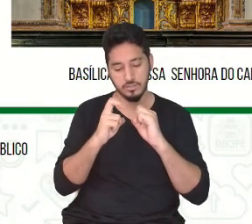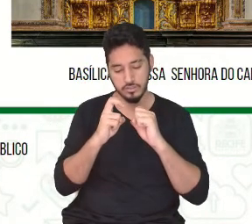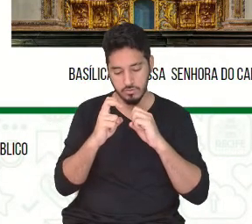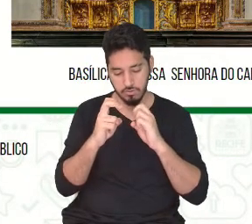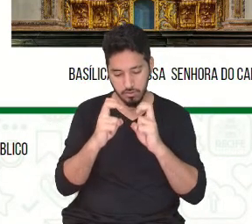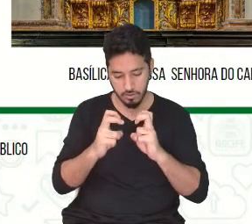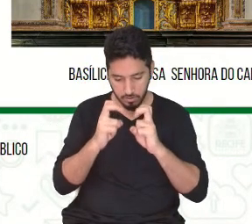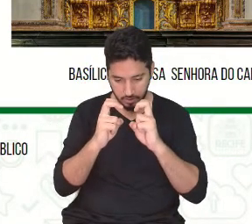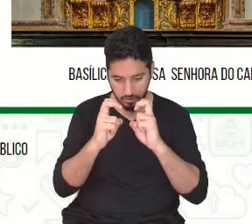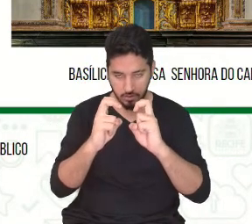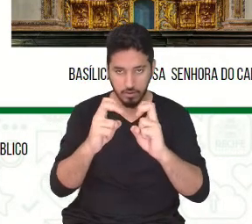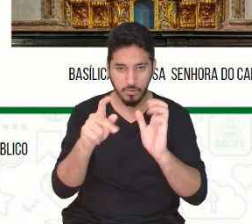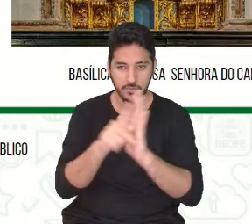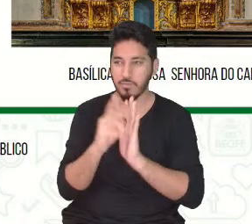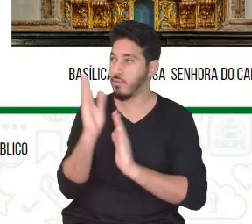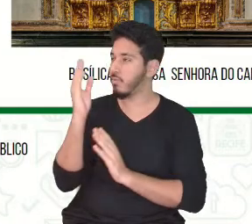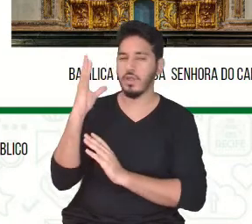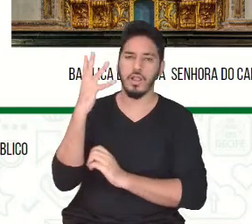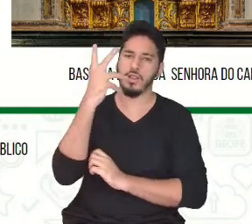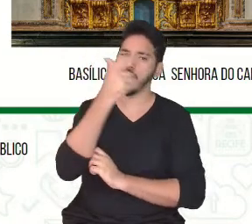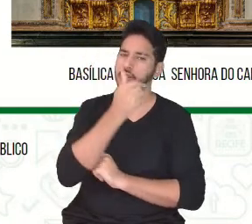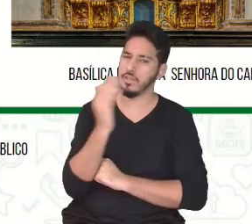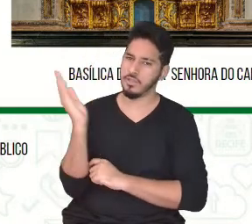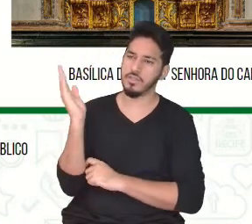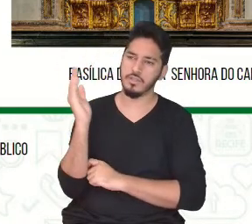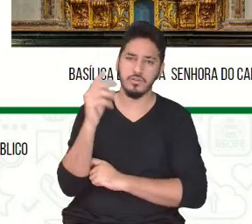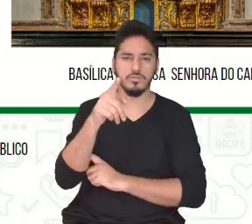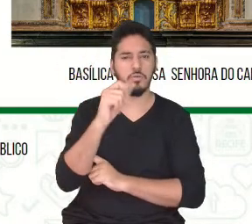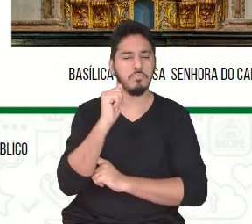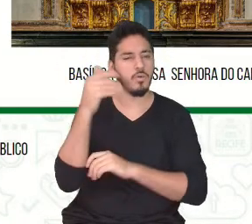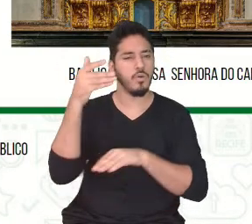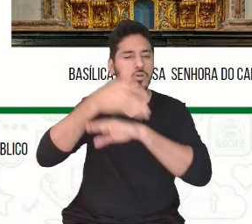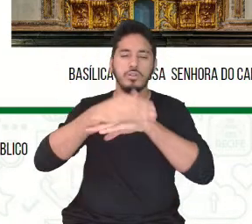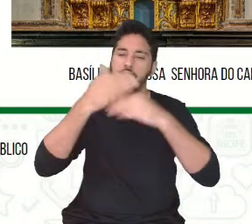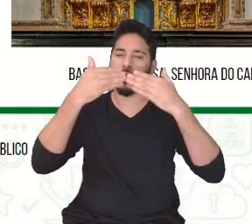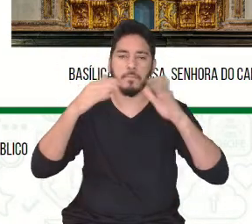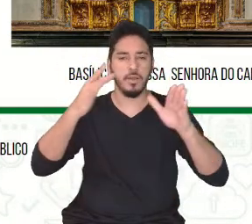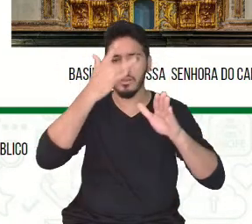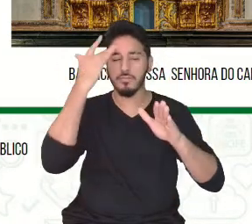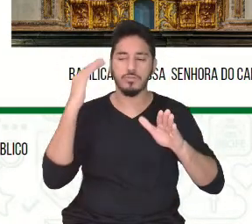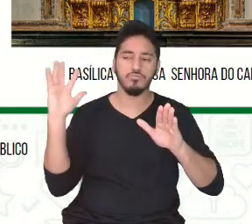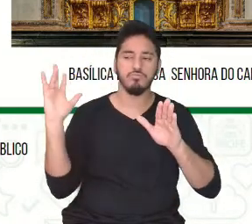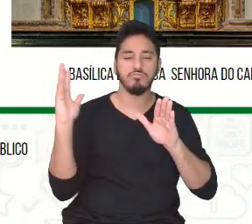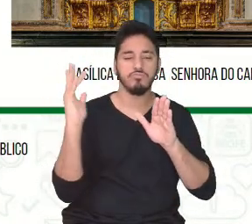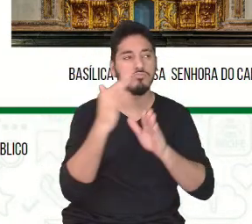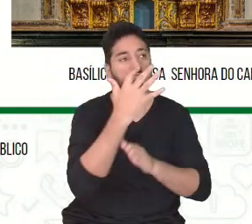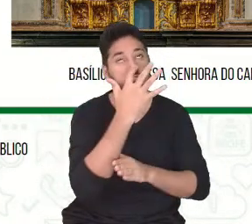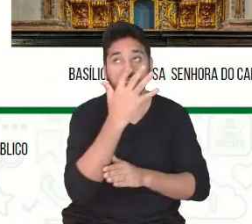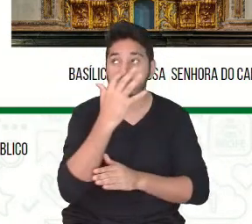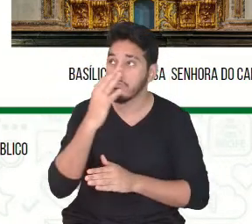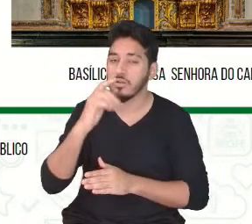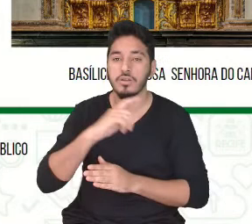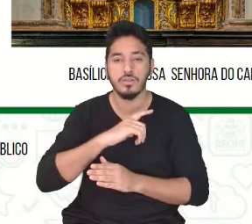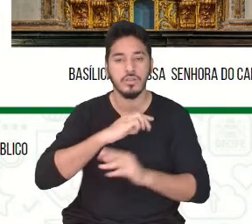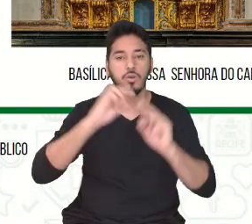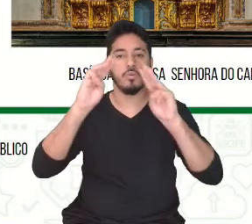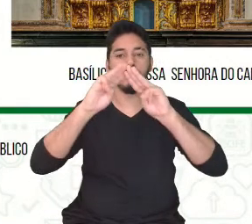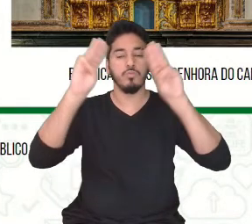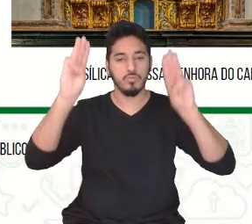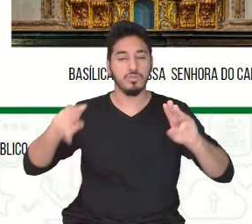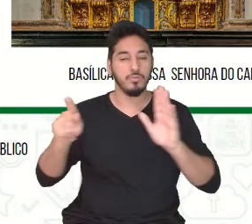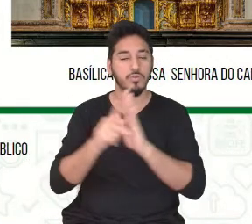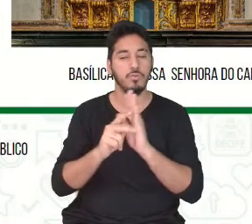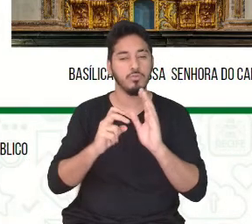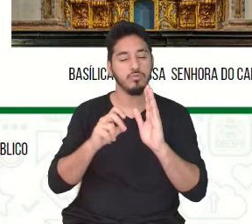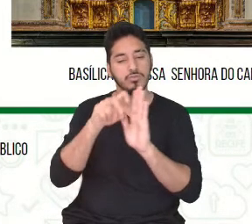como a nossa estação Capiba, que é bem bonita. Vocês podem frequentar, ela é aberta ao público, ela é gratuita. Tem o Museu do Trem lá dentro,